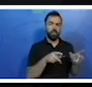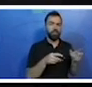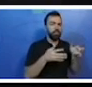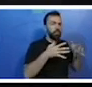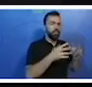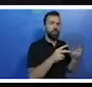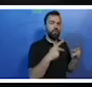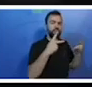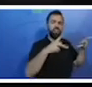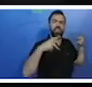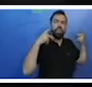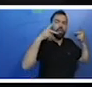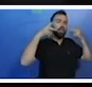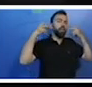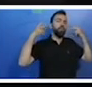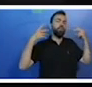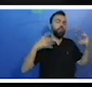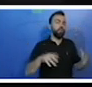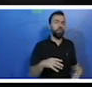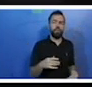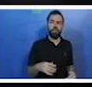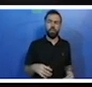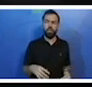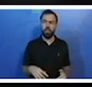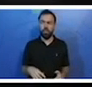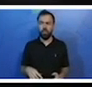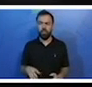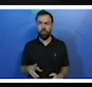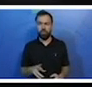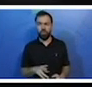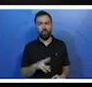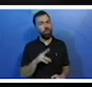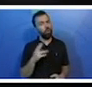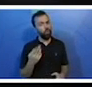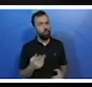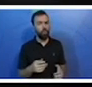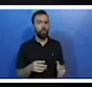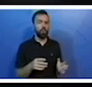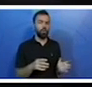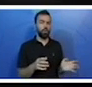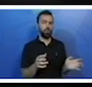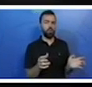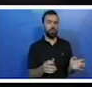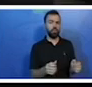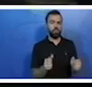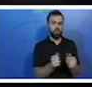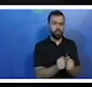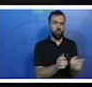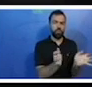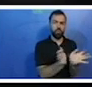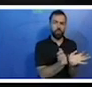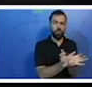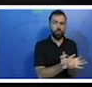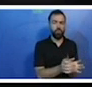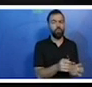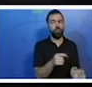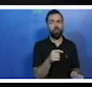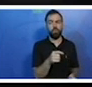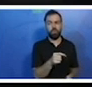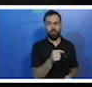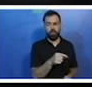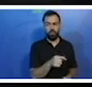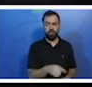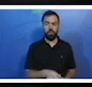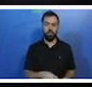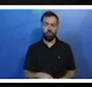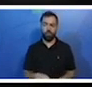melhorar um pouquinho as minhas condições físicas, ou ainda para participar de um grupo de pessoas que faz esse tipo de atividade, eu chamo isso de ciclismo de